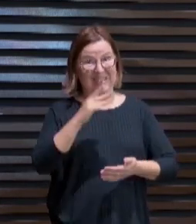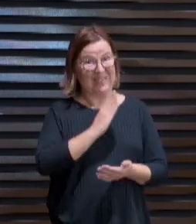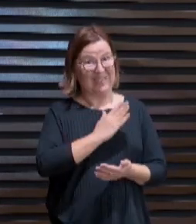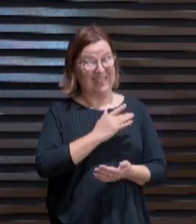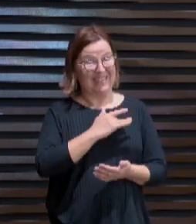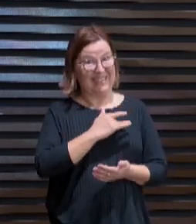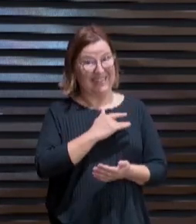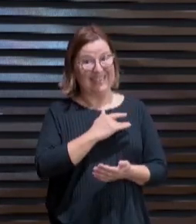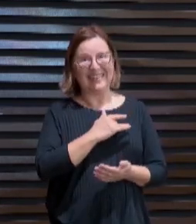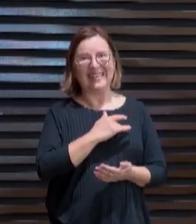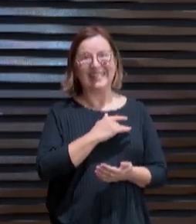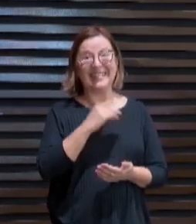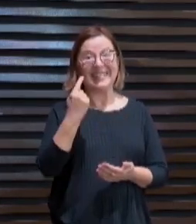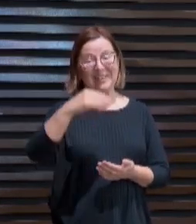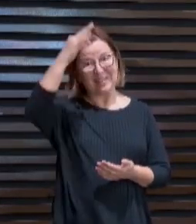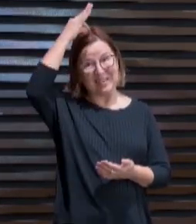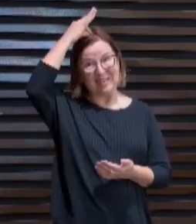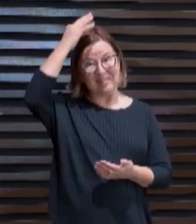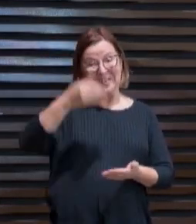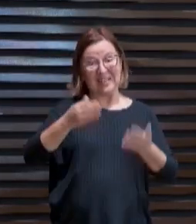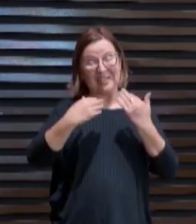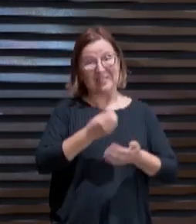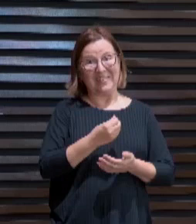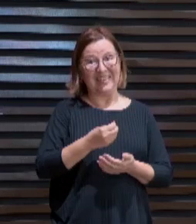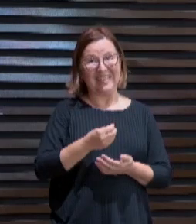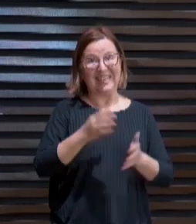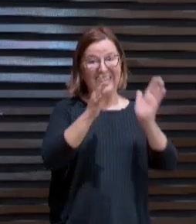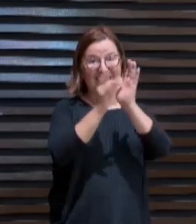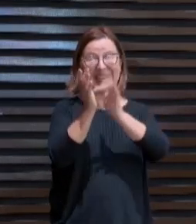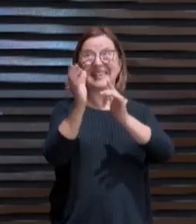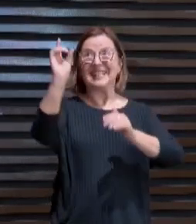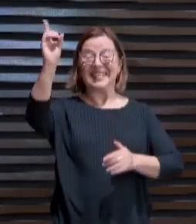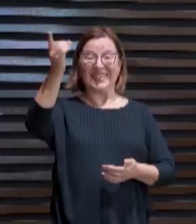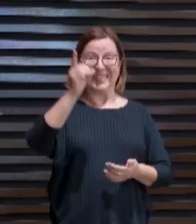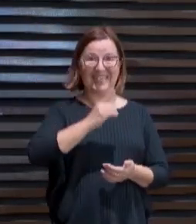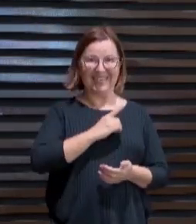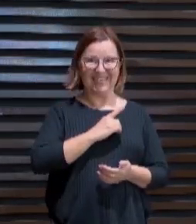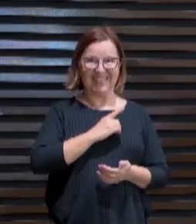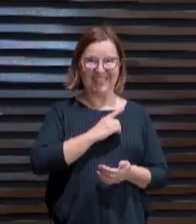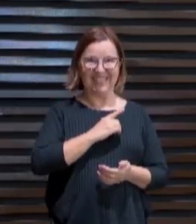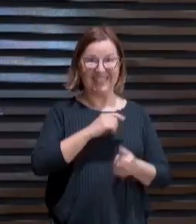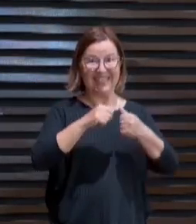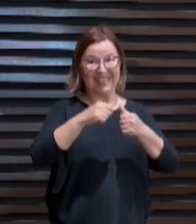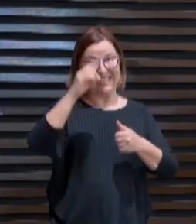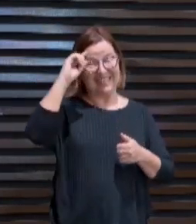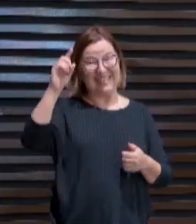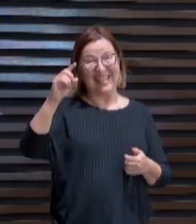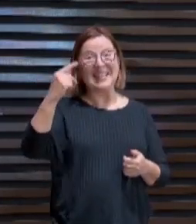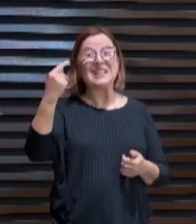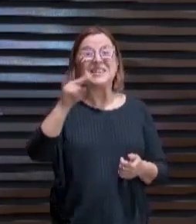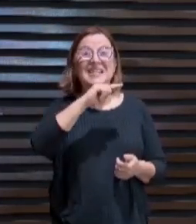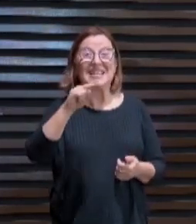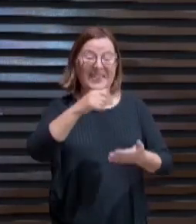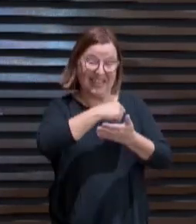e o seu espírito foi vivificado, e Jesus veio habitar em você. Naquele dia, o seu nome foi escrito no livro da